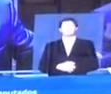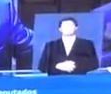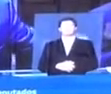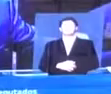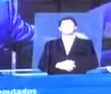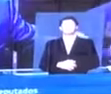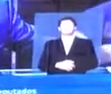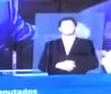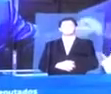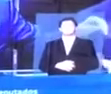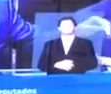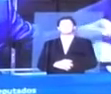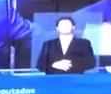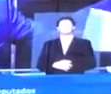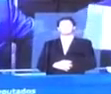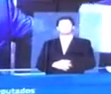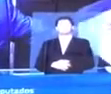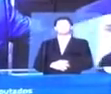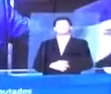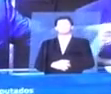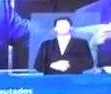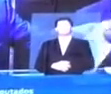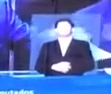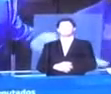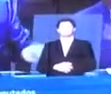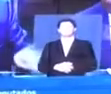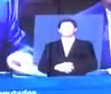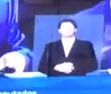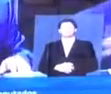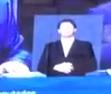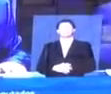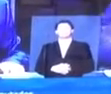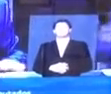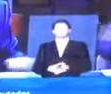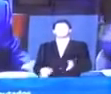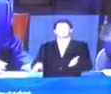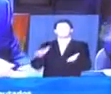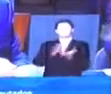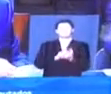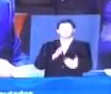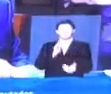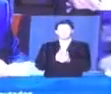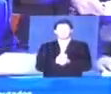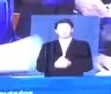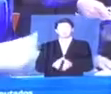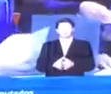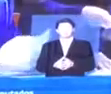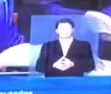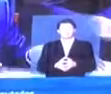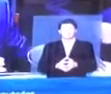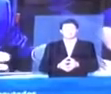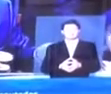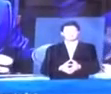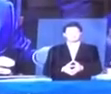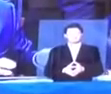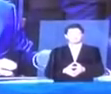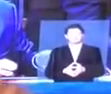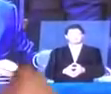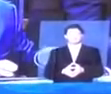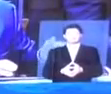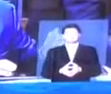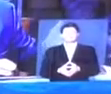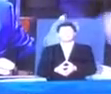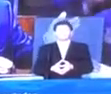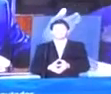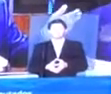famílias que o pai foi embora e que só tá as irmãs, os irmãos e a mãe. E o traficante ameaça: se você não fizer o que